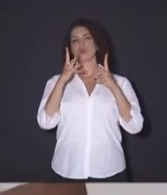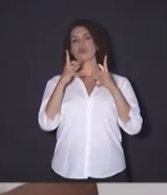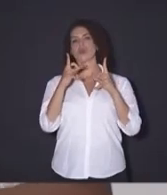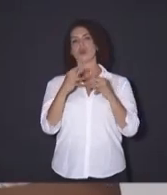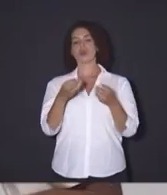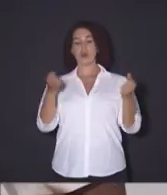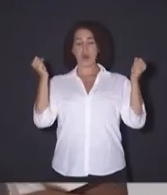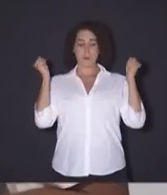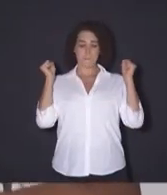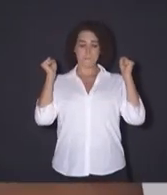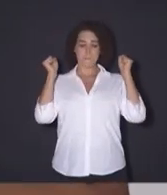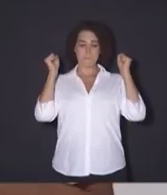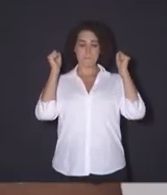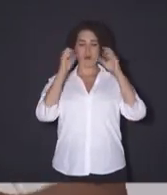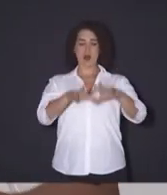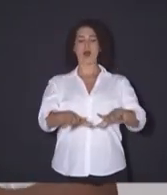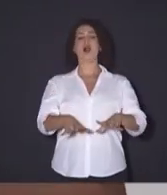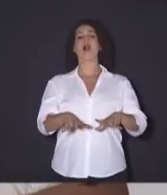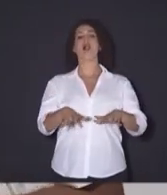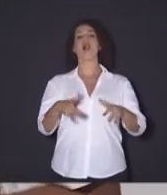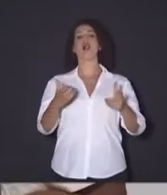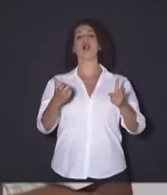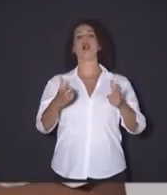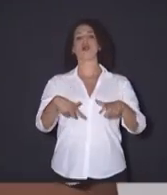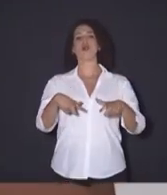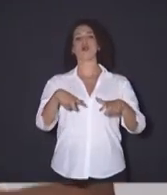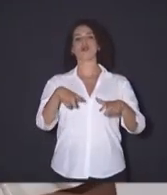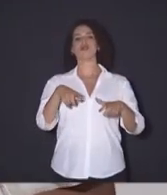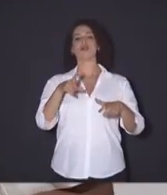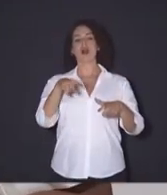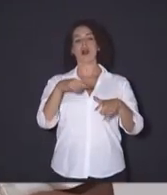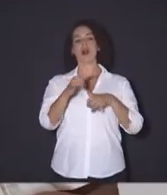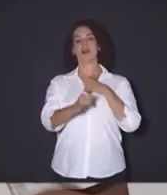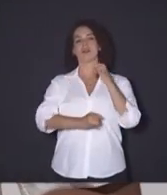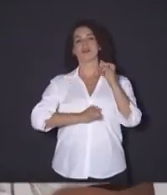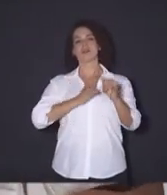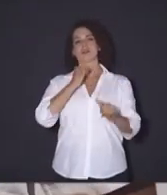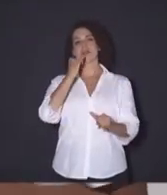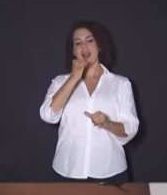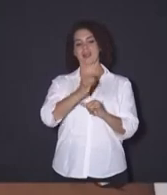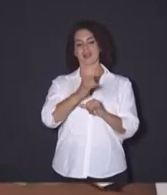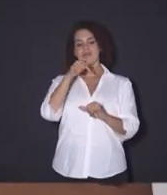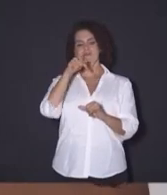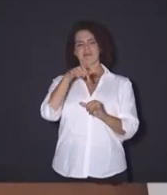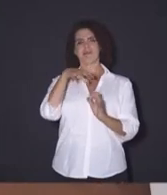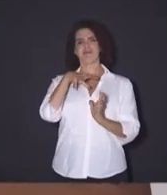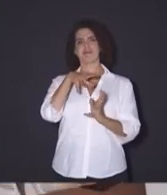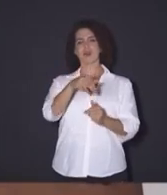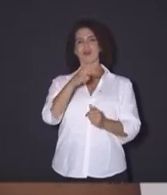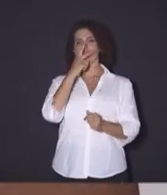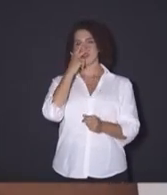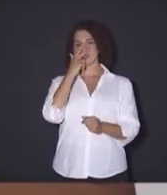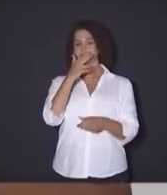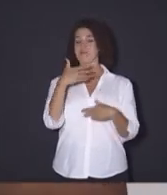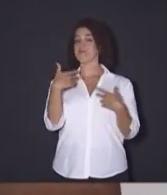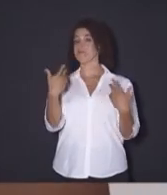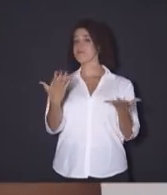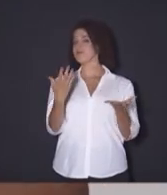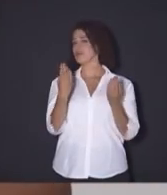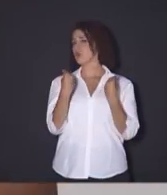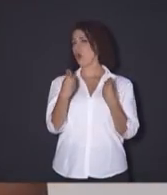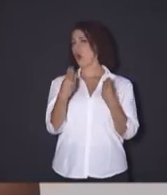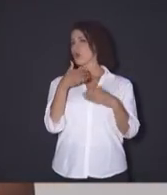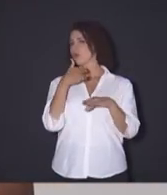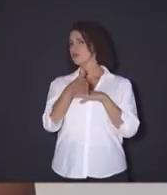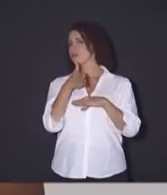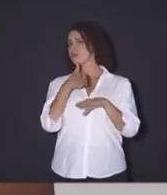despejados e colocados nesse mundo que nós podemos chamar de internet a questão é como nós acessamos